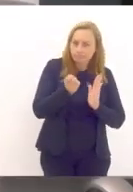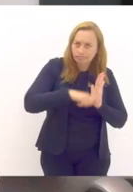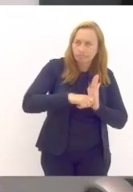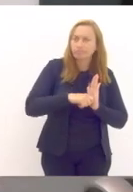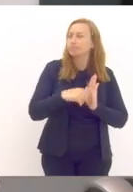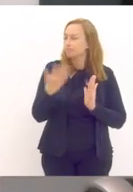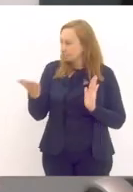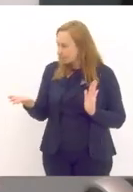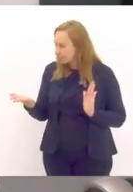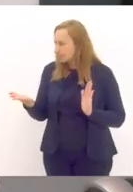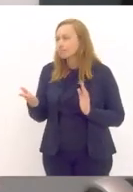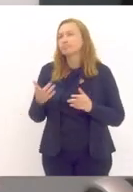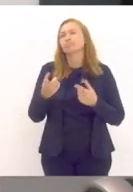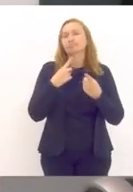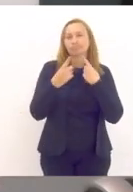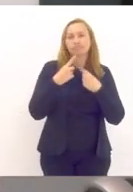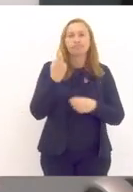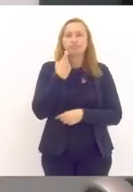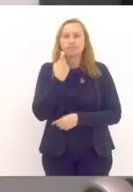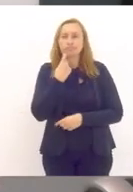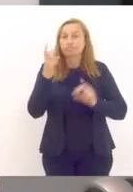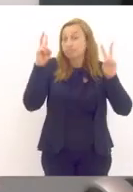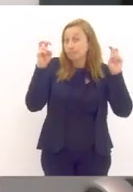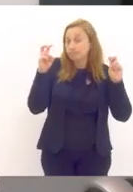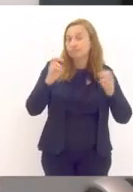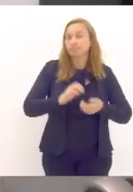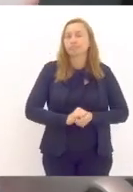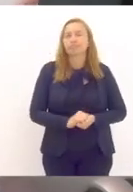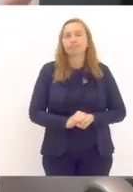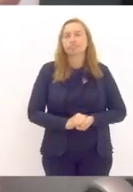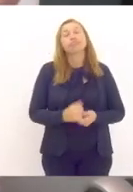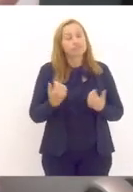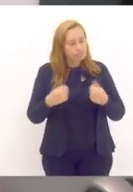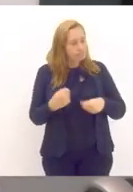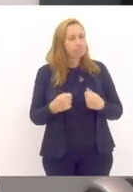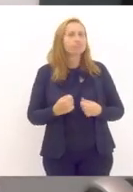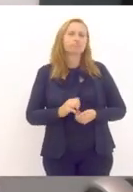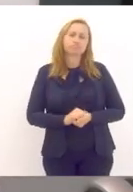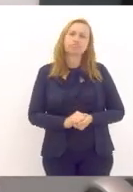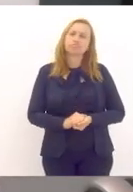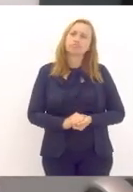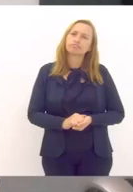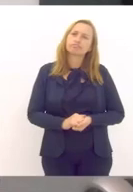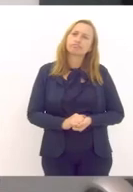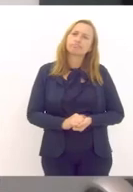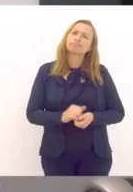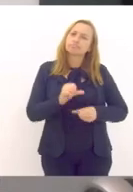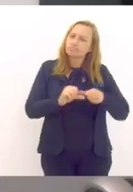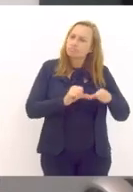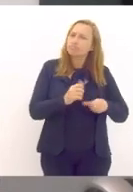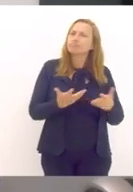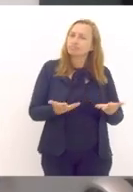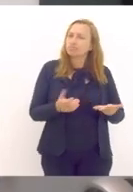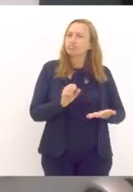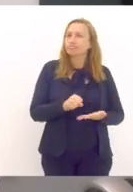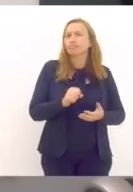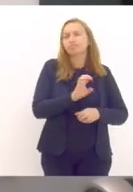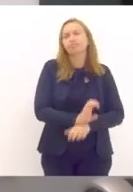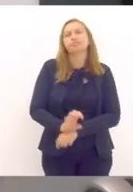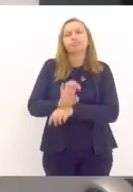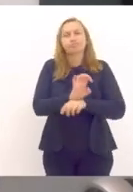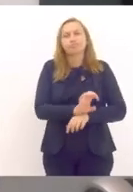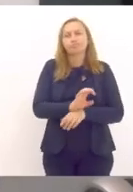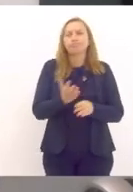Leonardo? Discutimos na sexta-feira sobre esse assunto. É preciso que se tenha uma mudança para que os estados